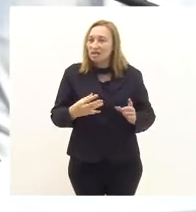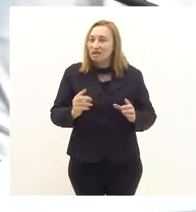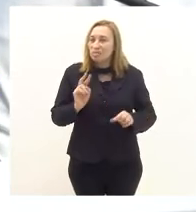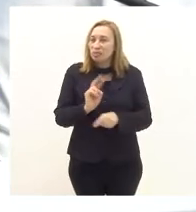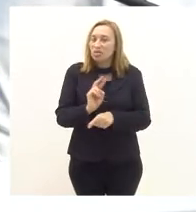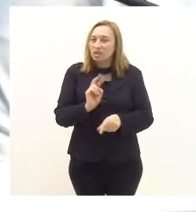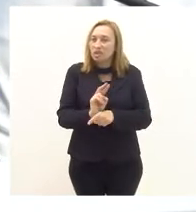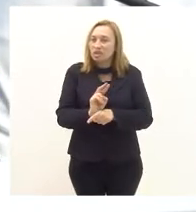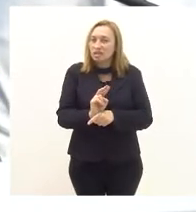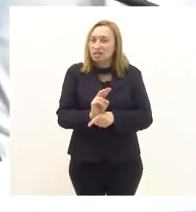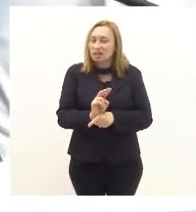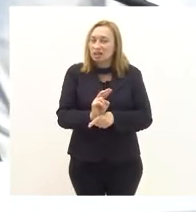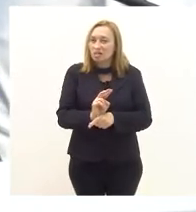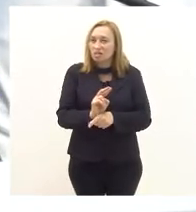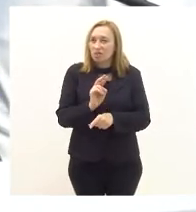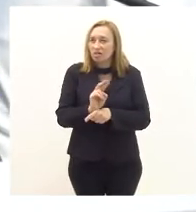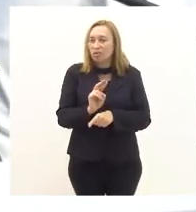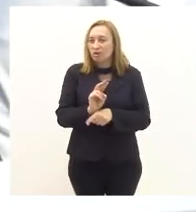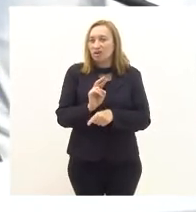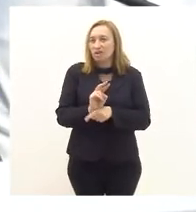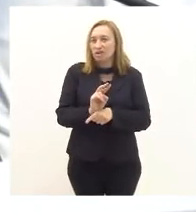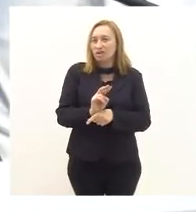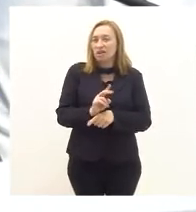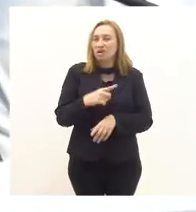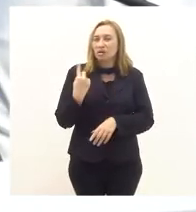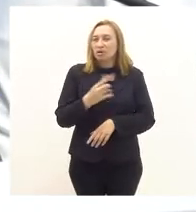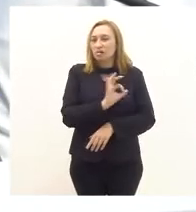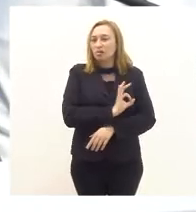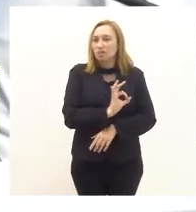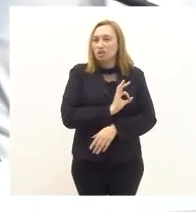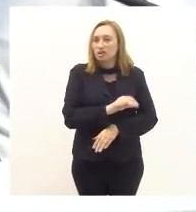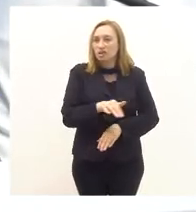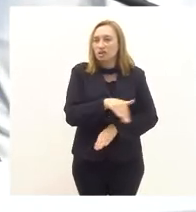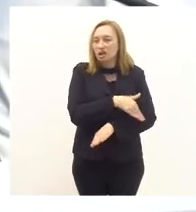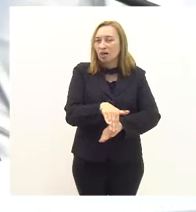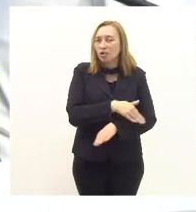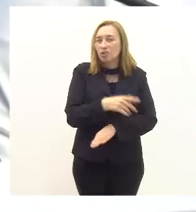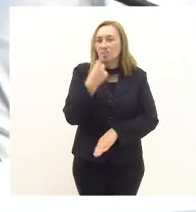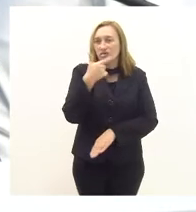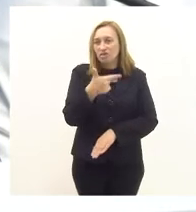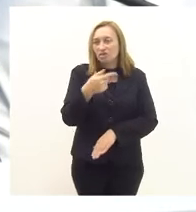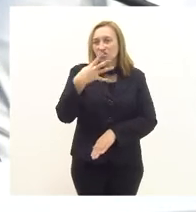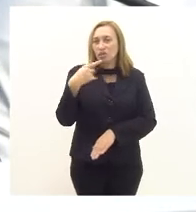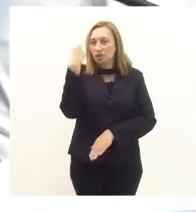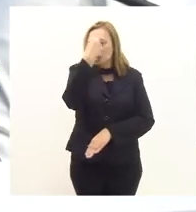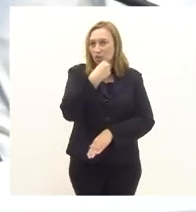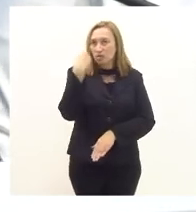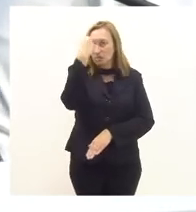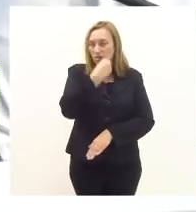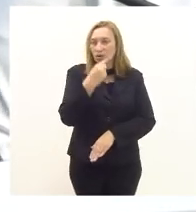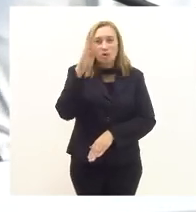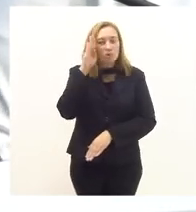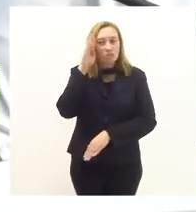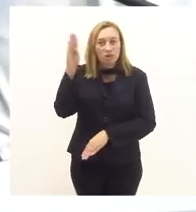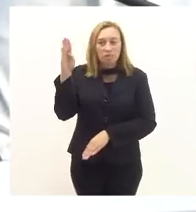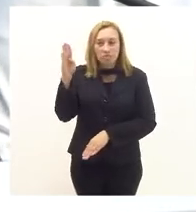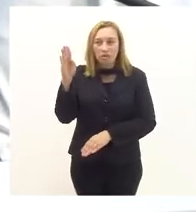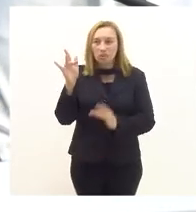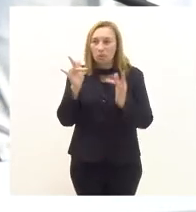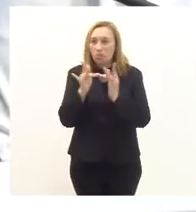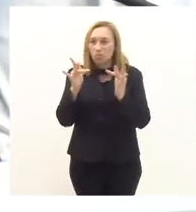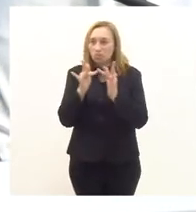preservação de ordem pública. Nós somos a polícia que está na rua 24 horas. Nós somos o primeiro